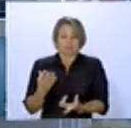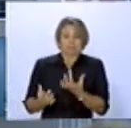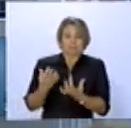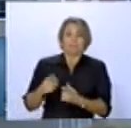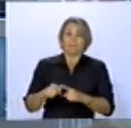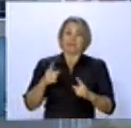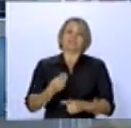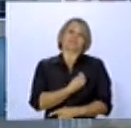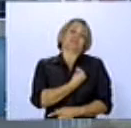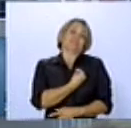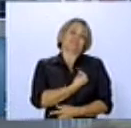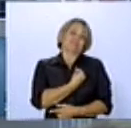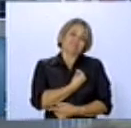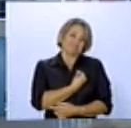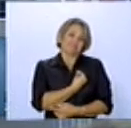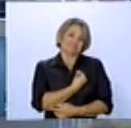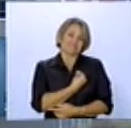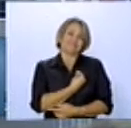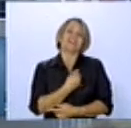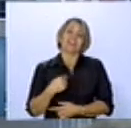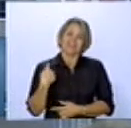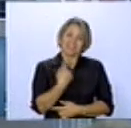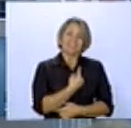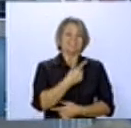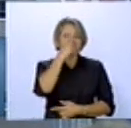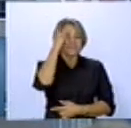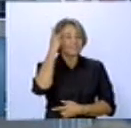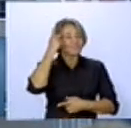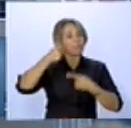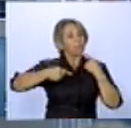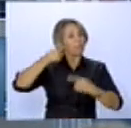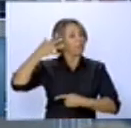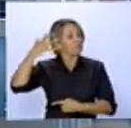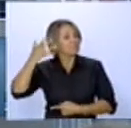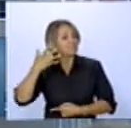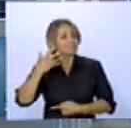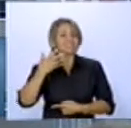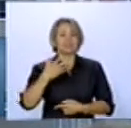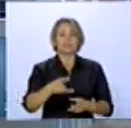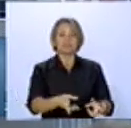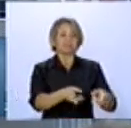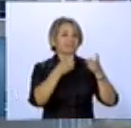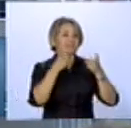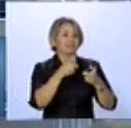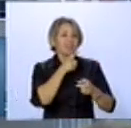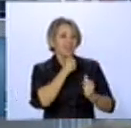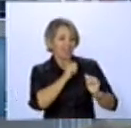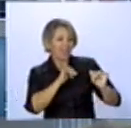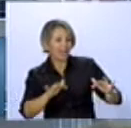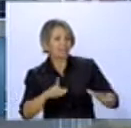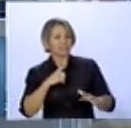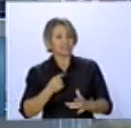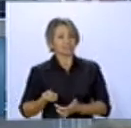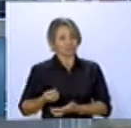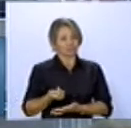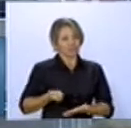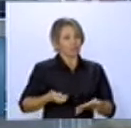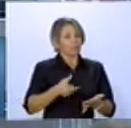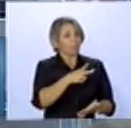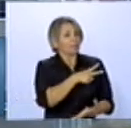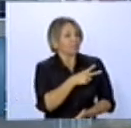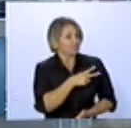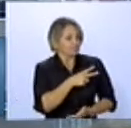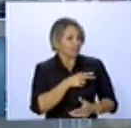vivo nossos políticos não percebem que a água deste caldo chamado financiamento particular de campanha